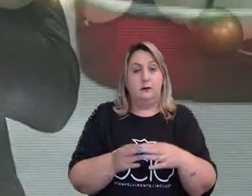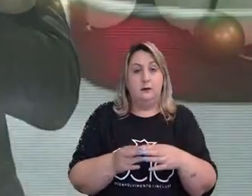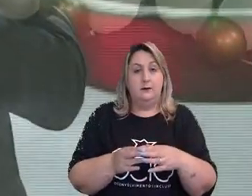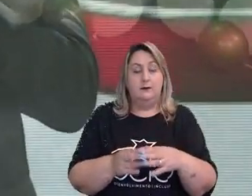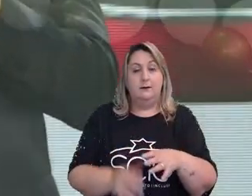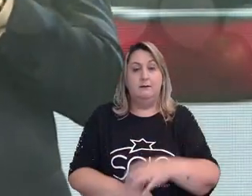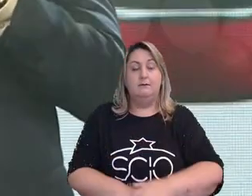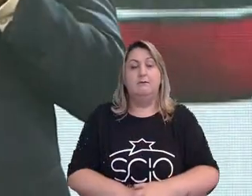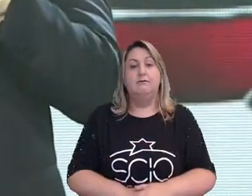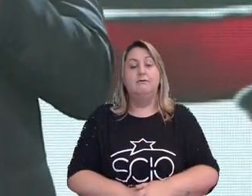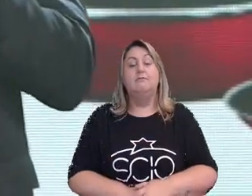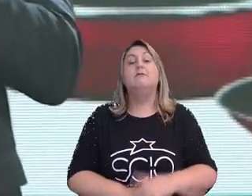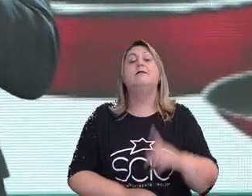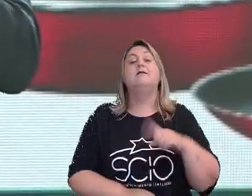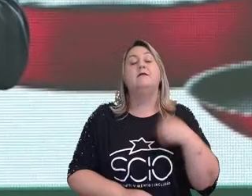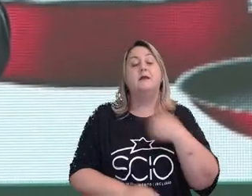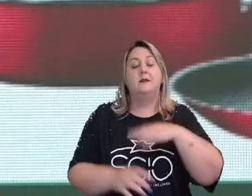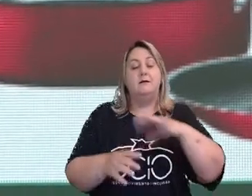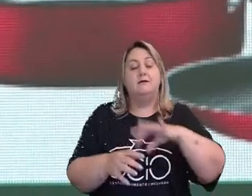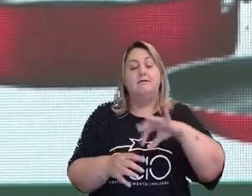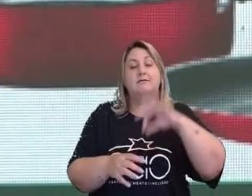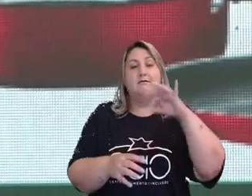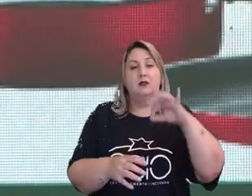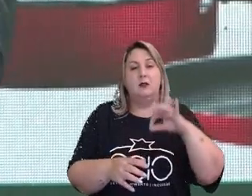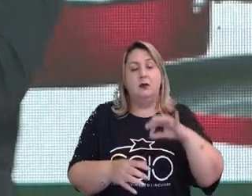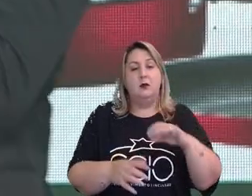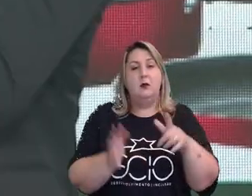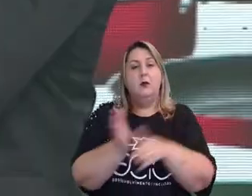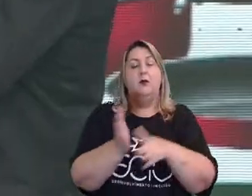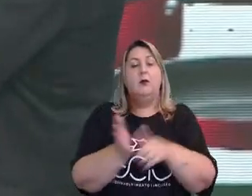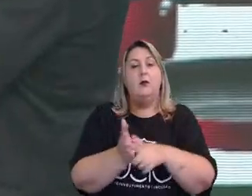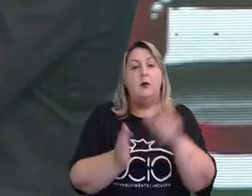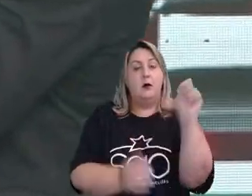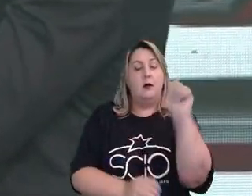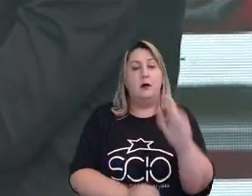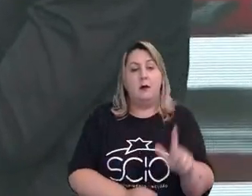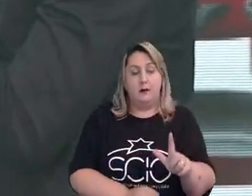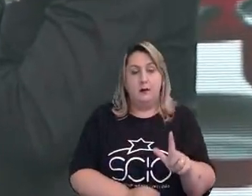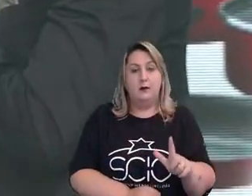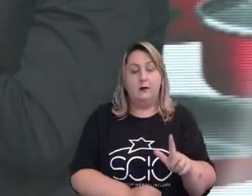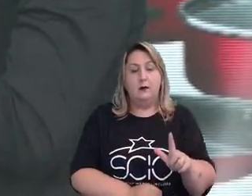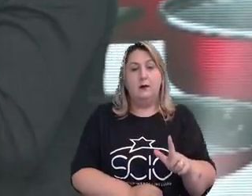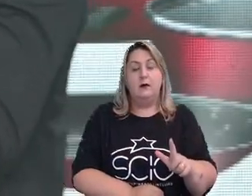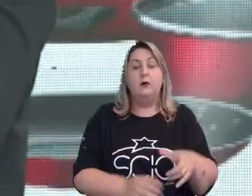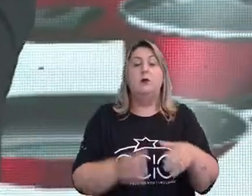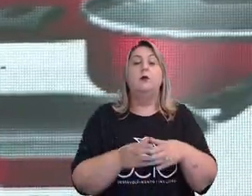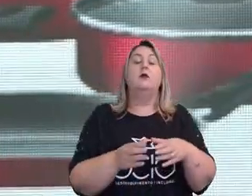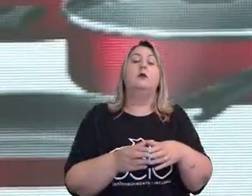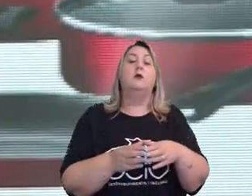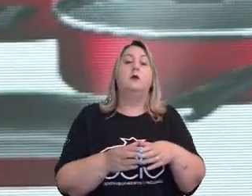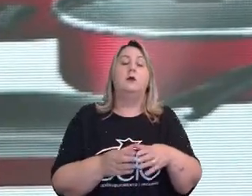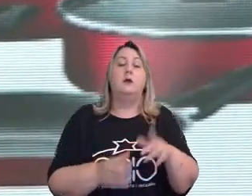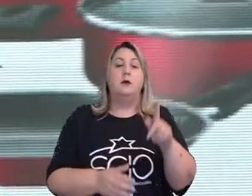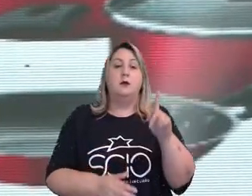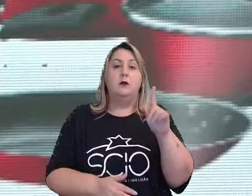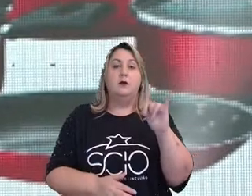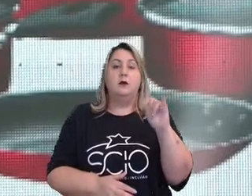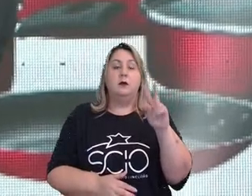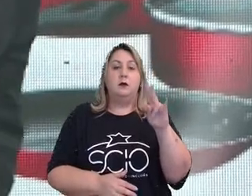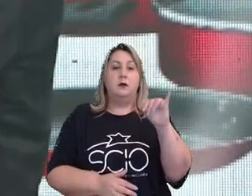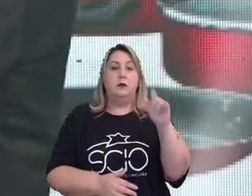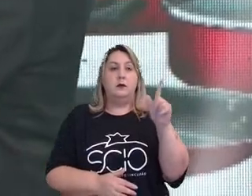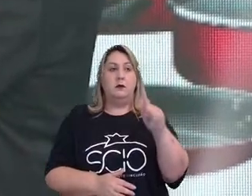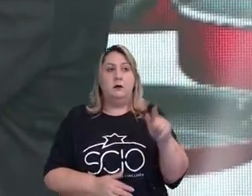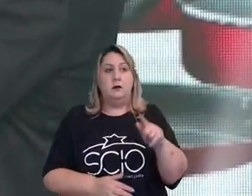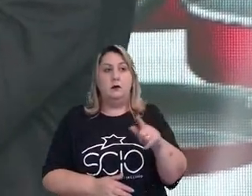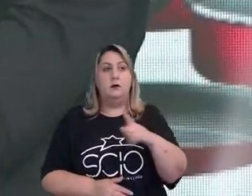duas categorias para a gente sortear aqui. O papelzinho azul é a categoria quiz. Então está aqui na